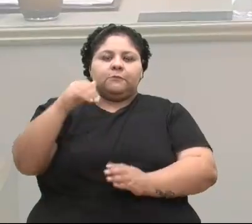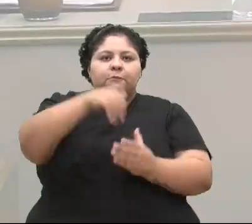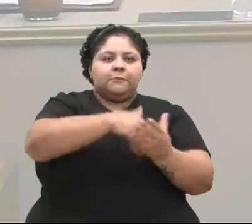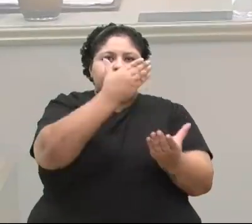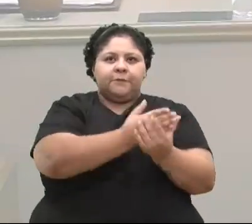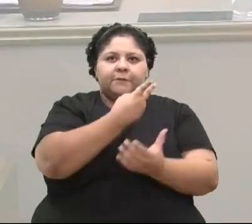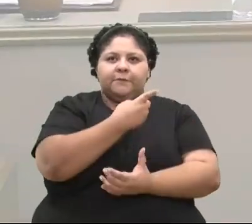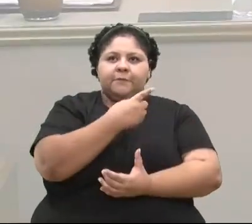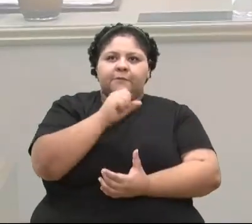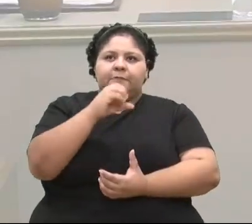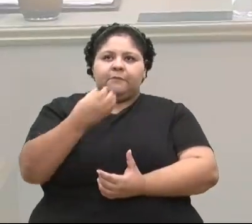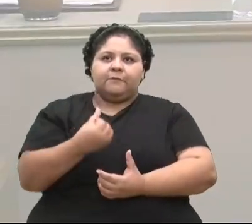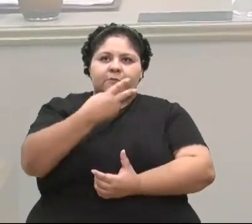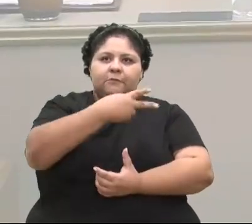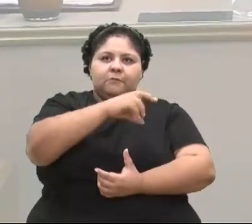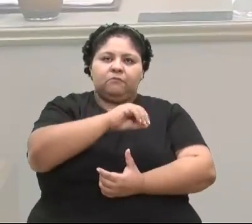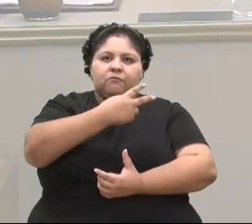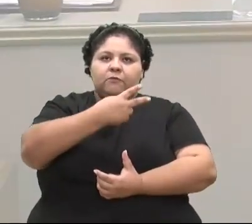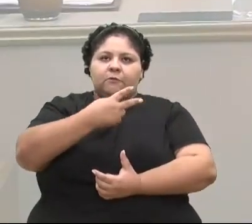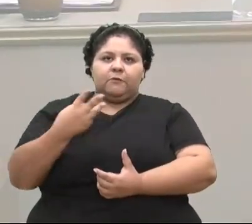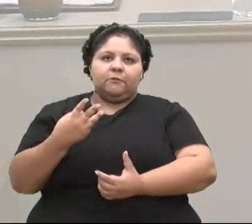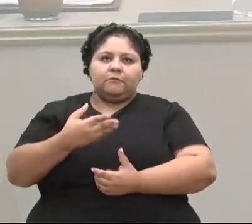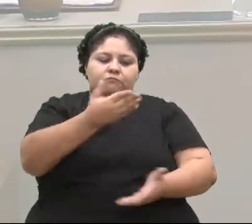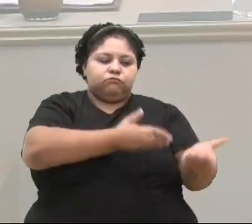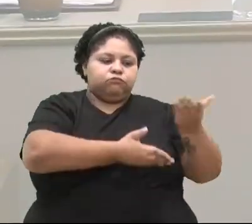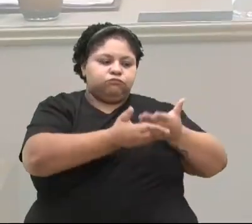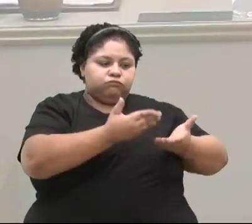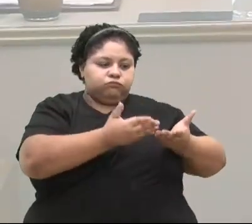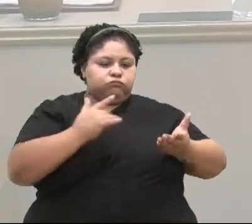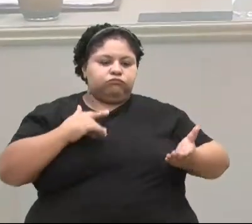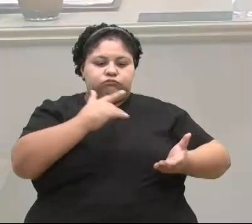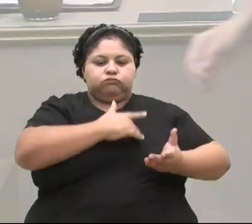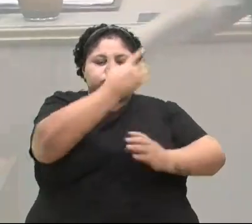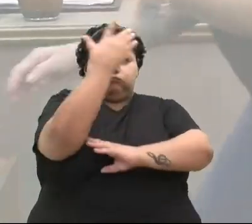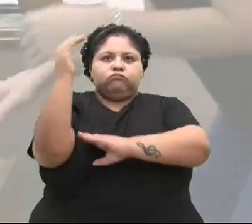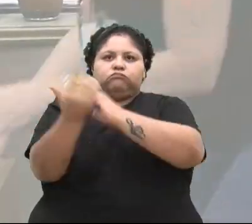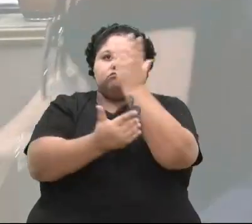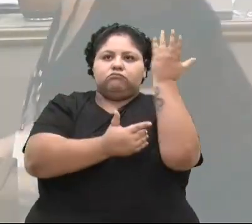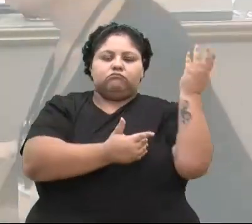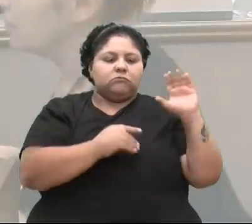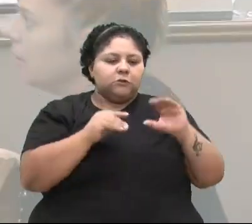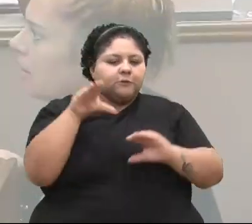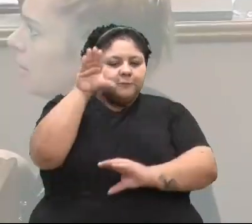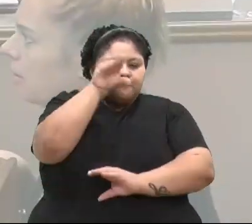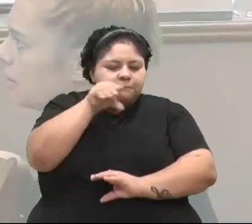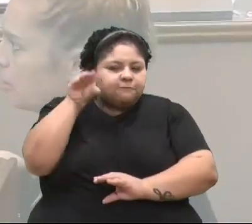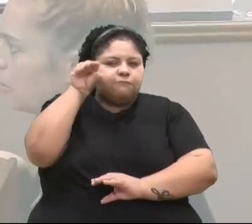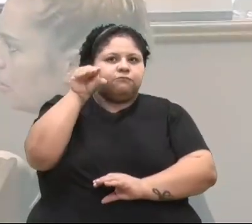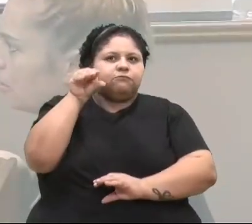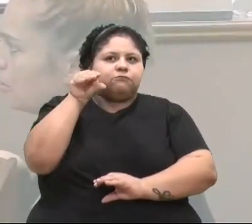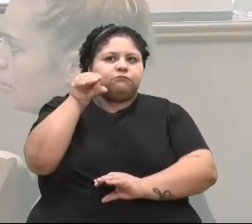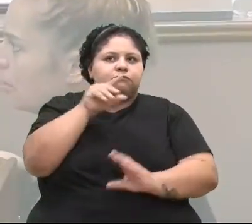número 186/2023. Recebe-se a Comissão de Saúde e Meio Ambiente para análise e emissão de parecer